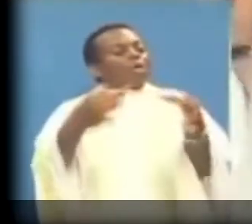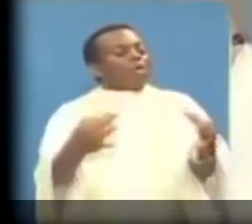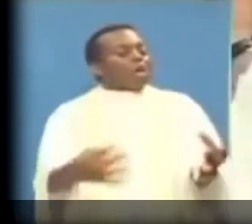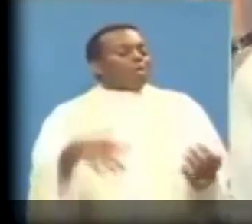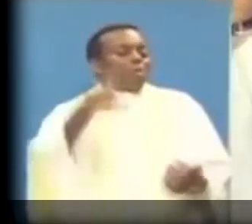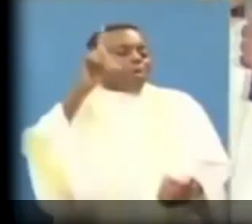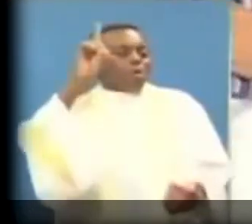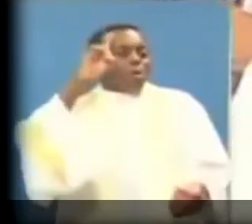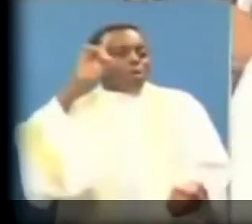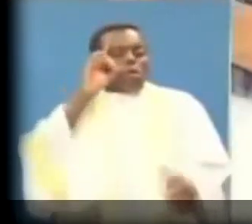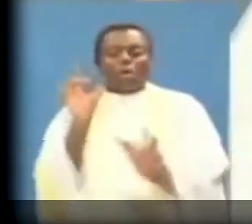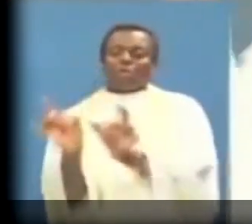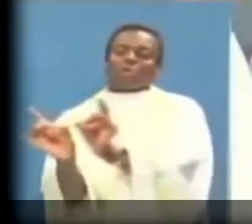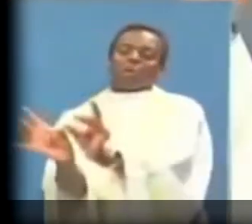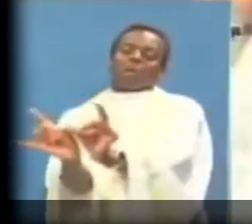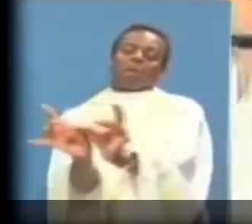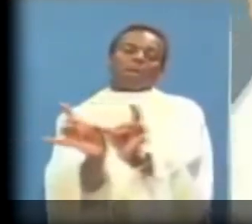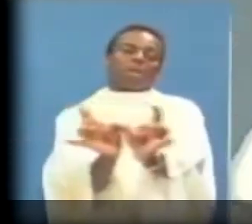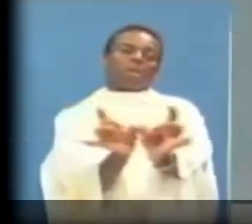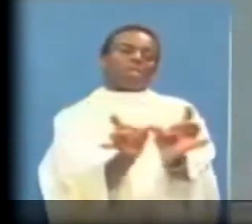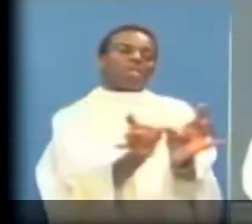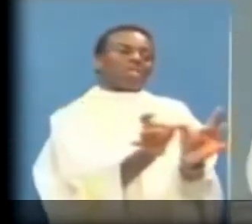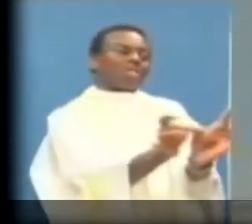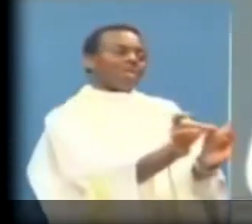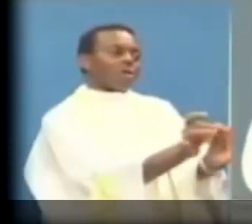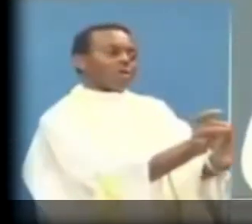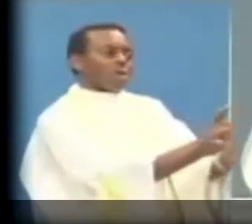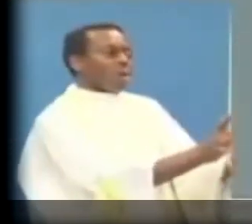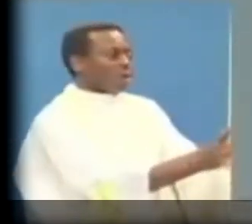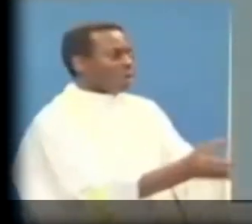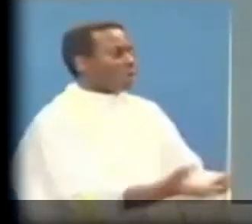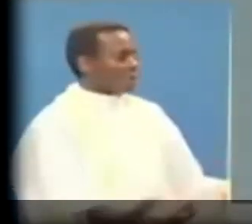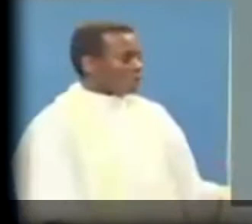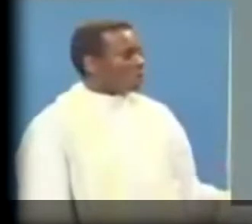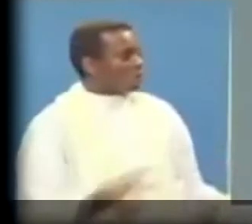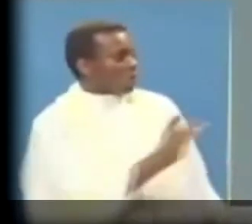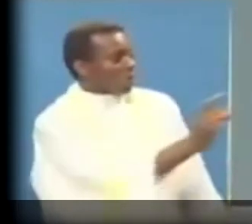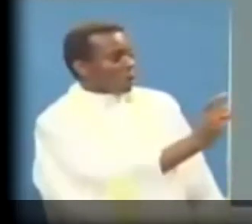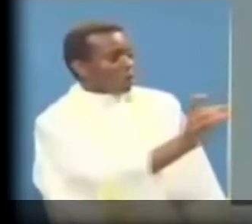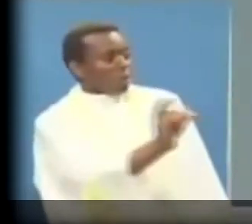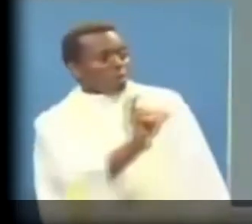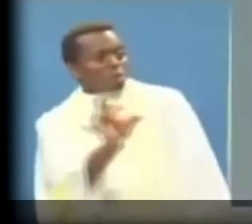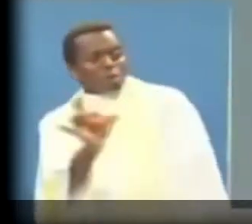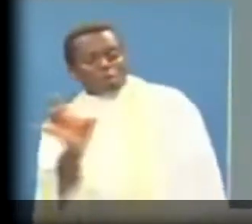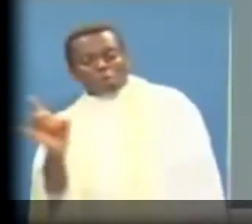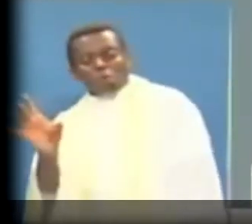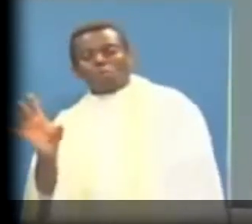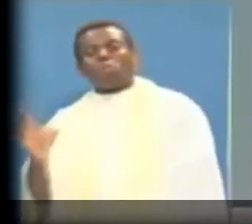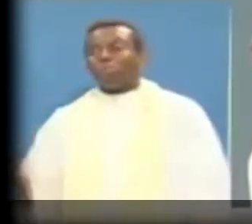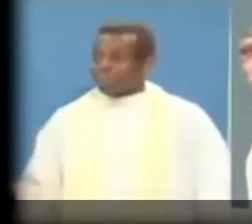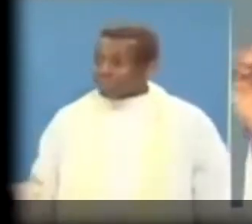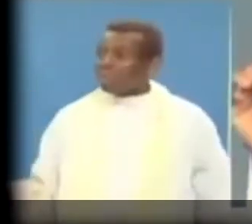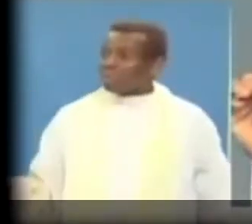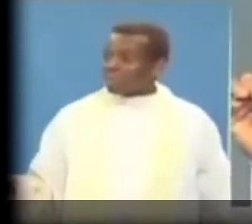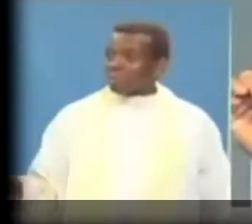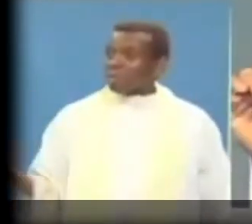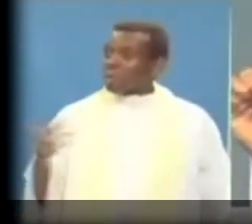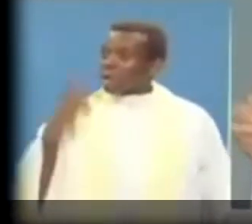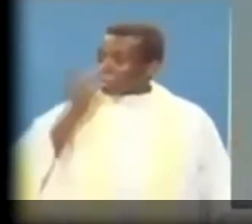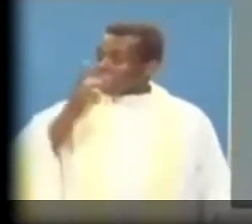há um ensino muito bonito de cura interior para nós nessa palavra que a cura